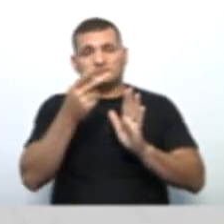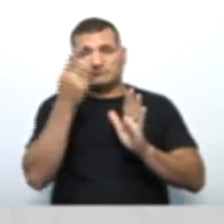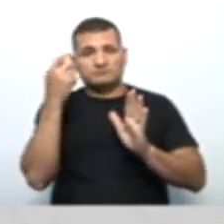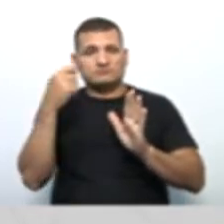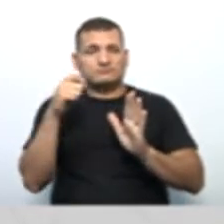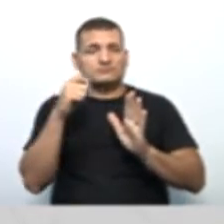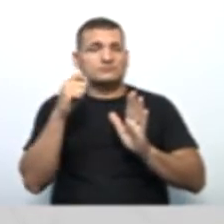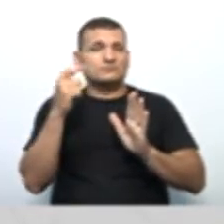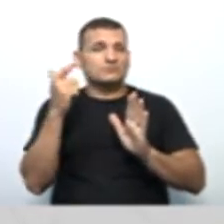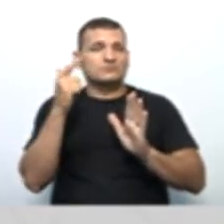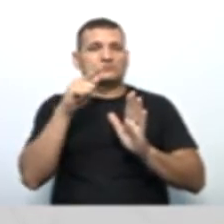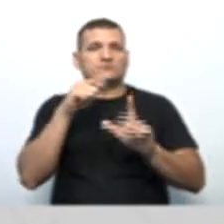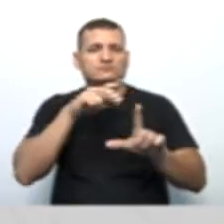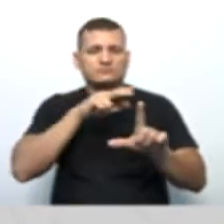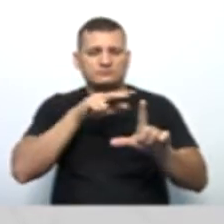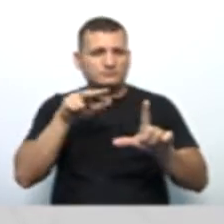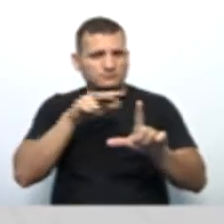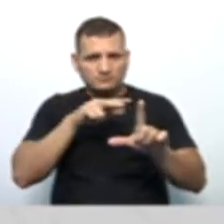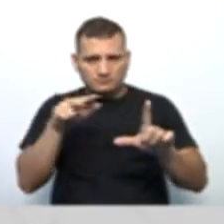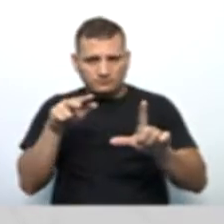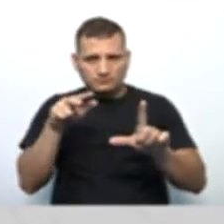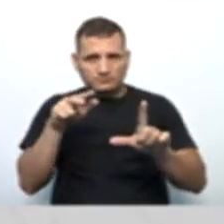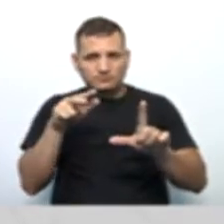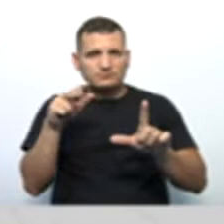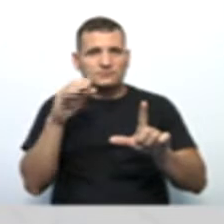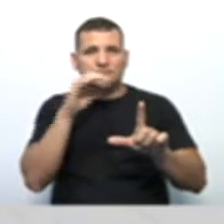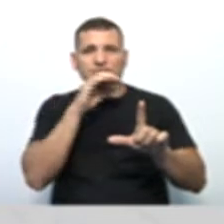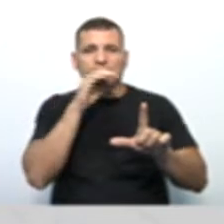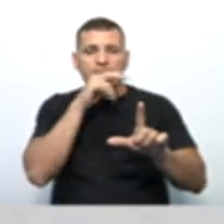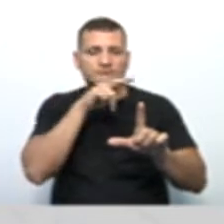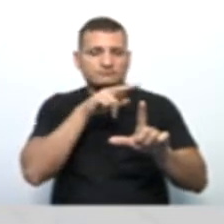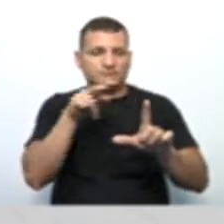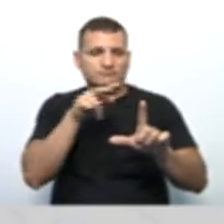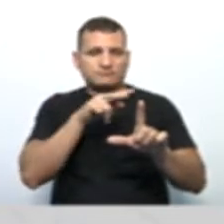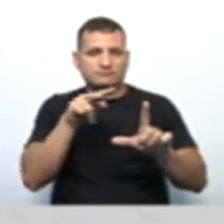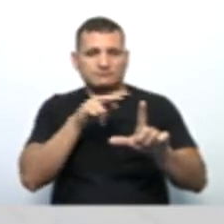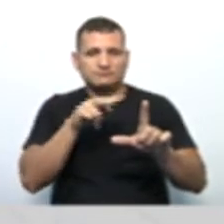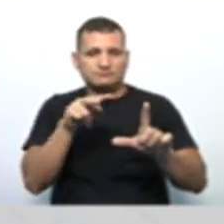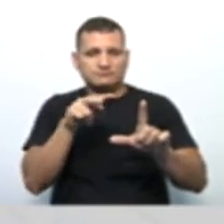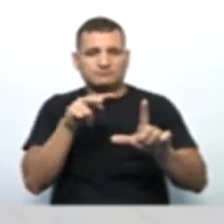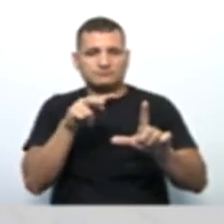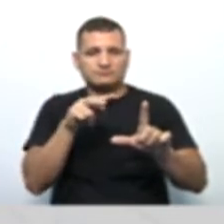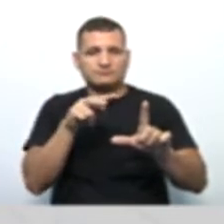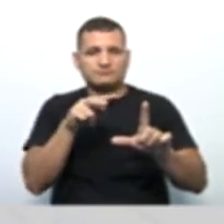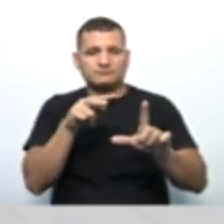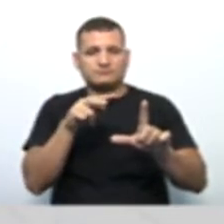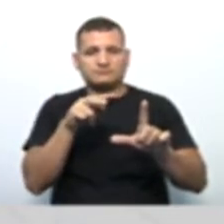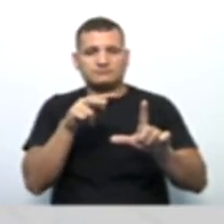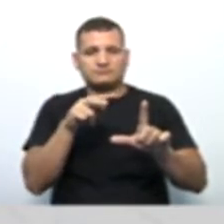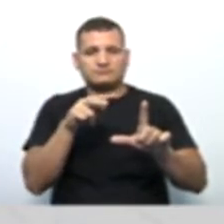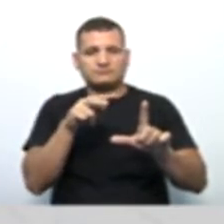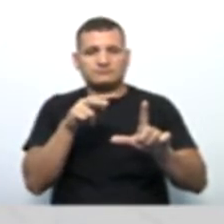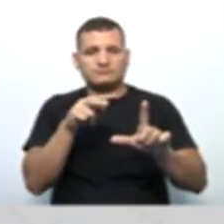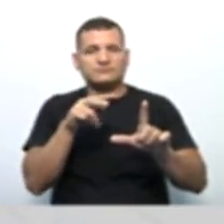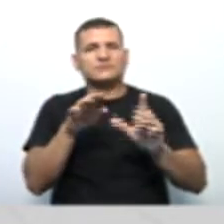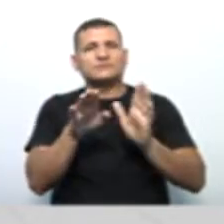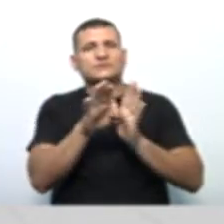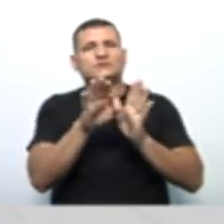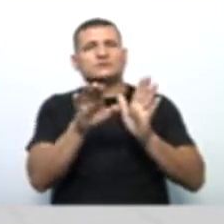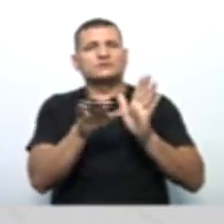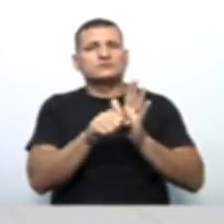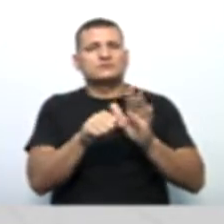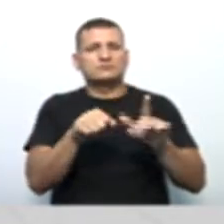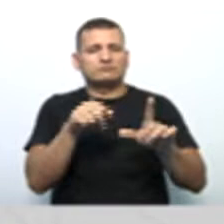rapidinho esse tá ele precisa conseguir ler êle converter esses esses símbolos de forma